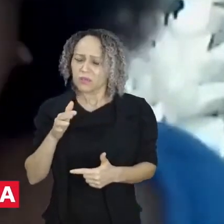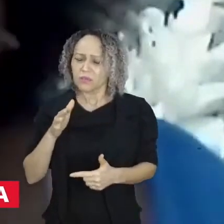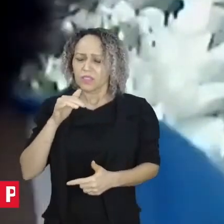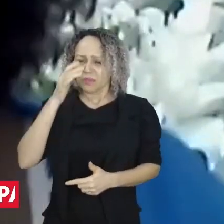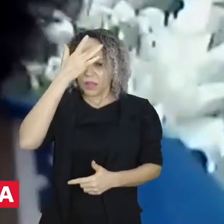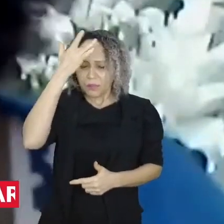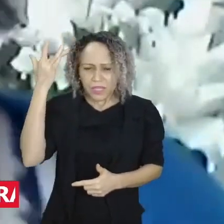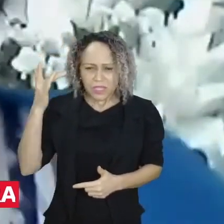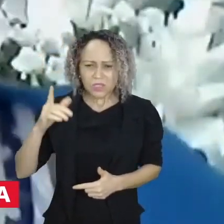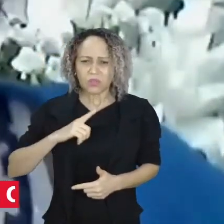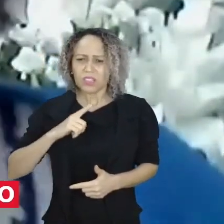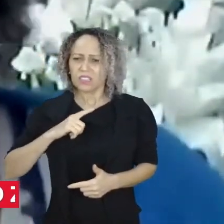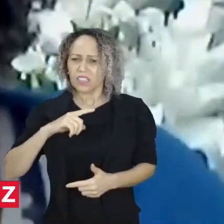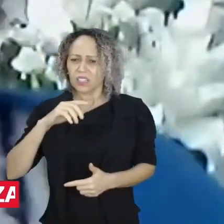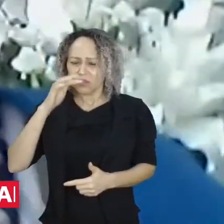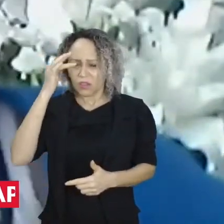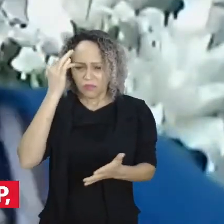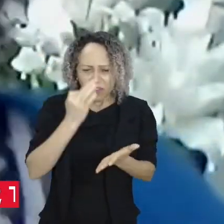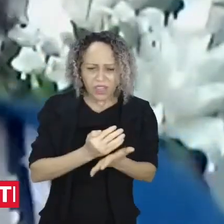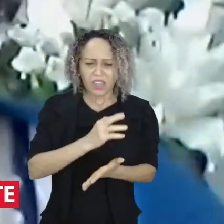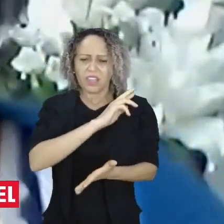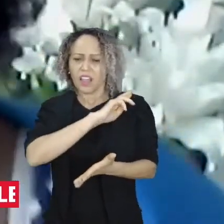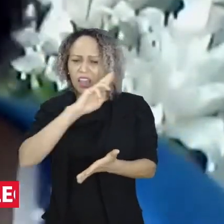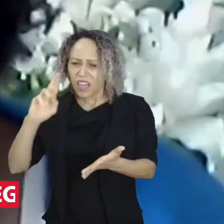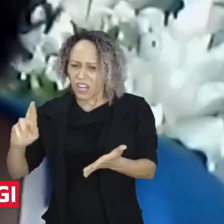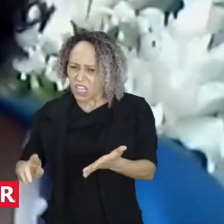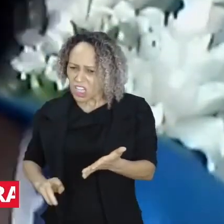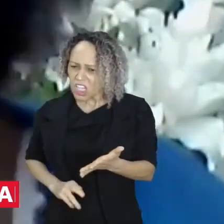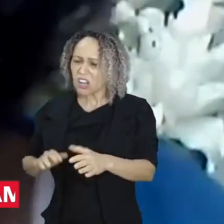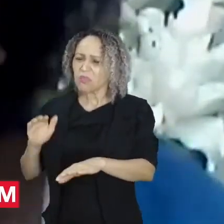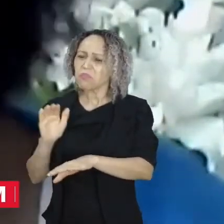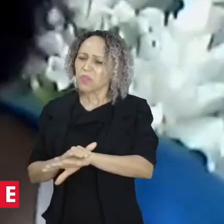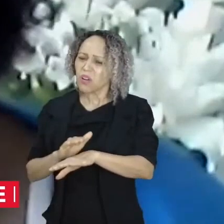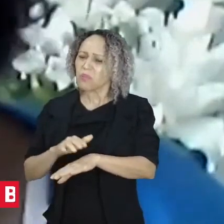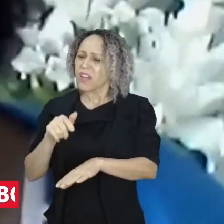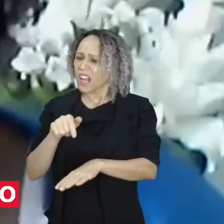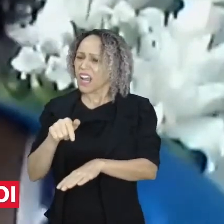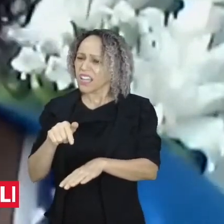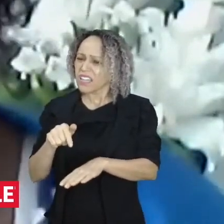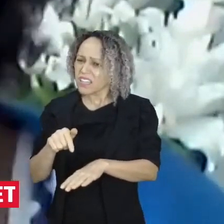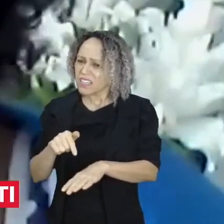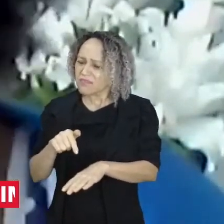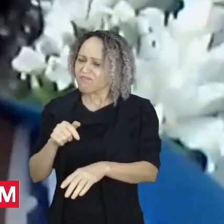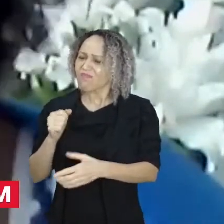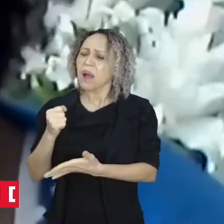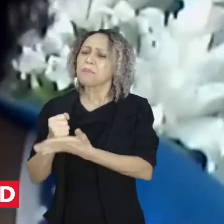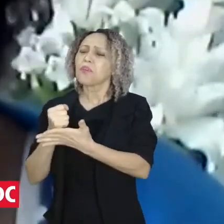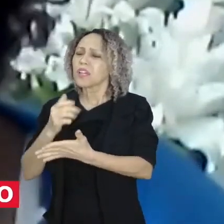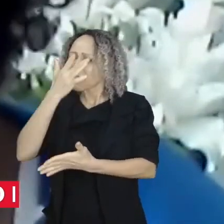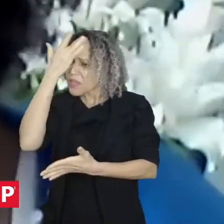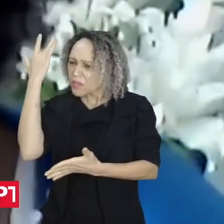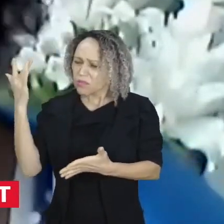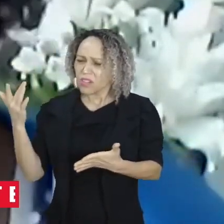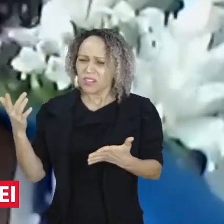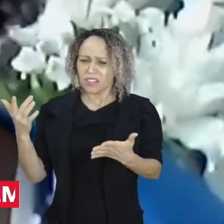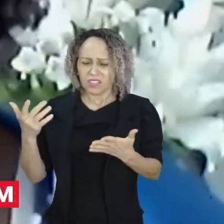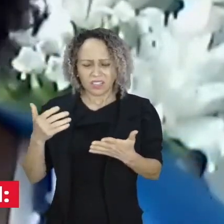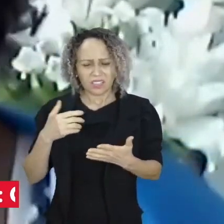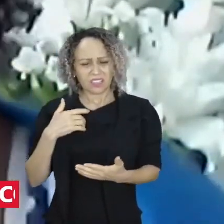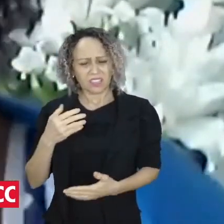pelas religiões, sabe, de matriz africana, respeitar as pessoas. Você pode